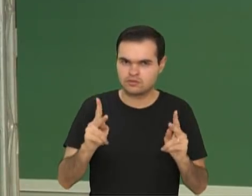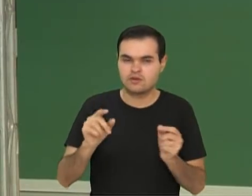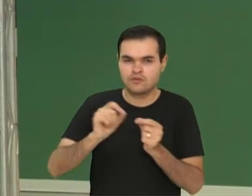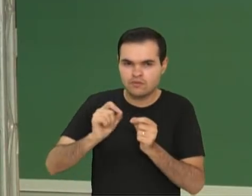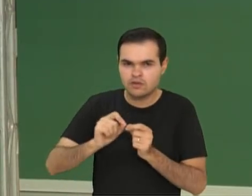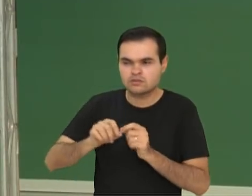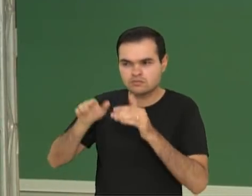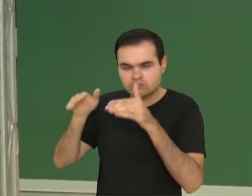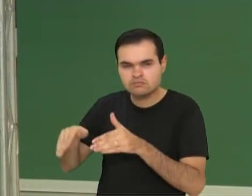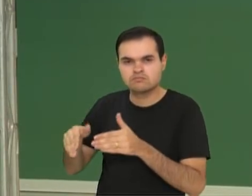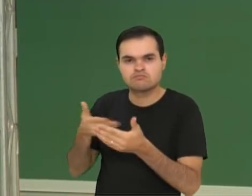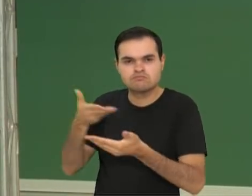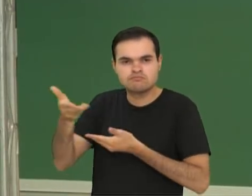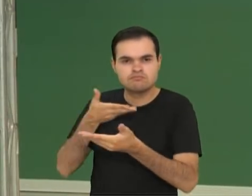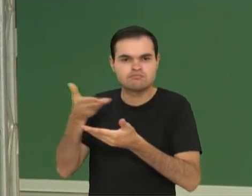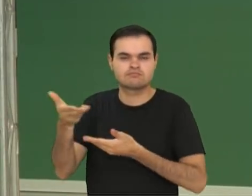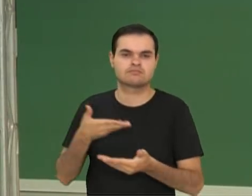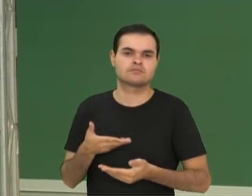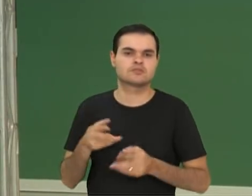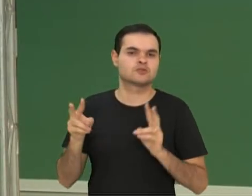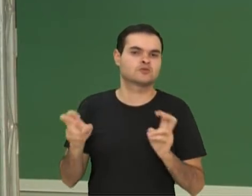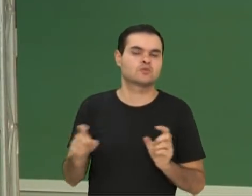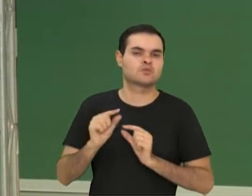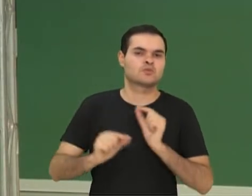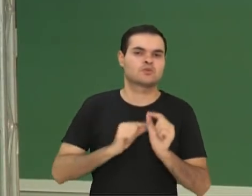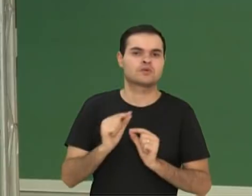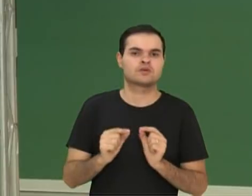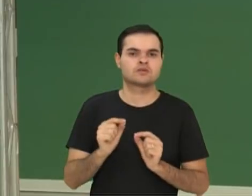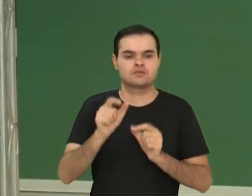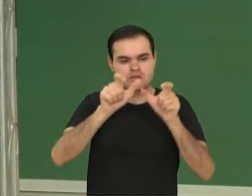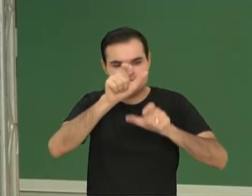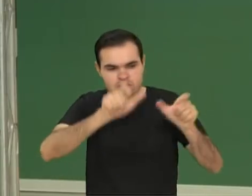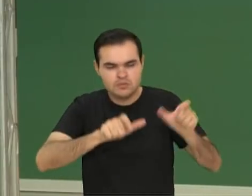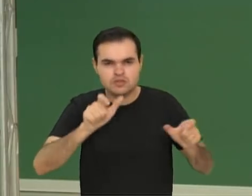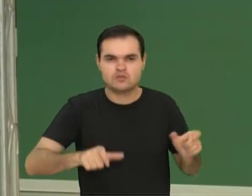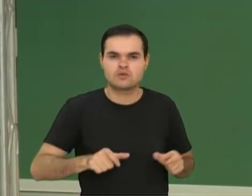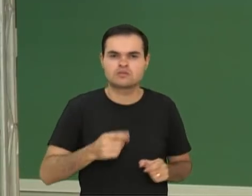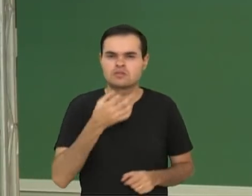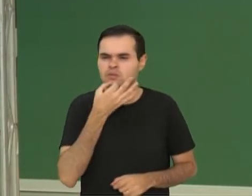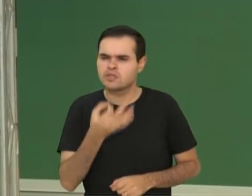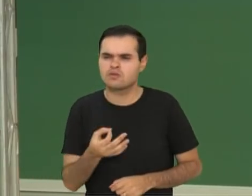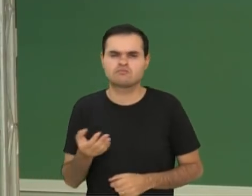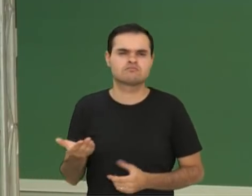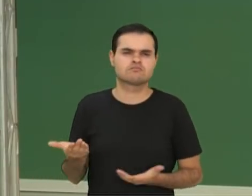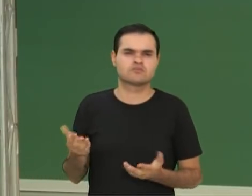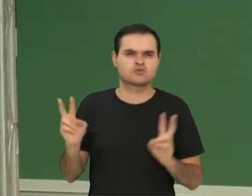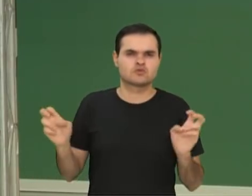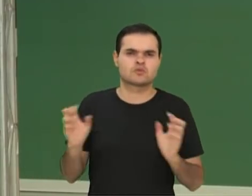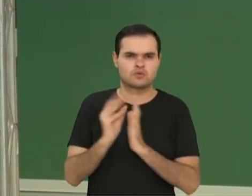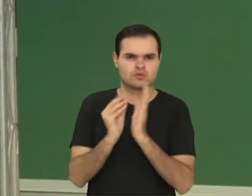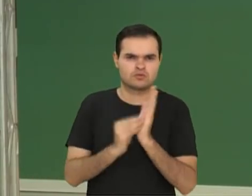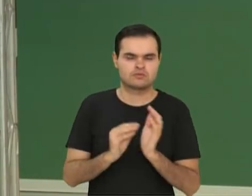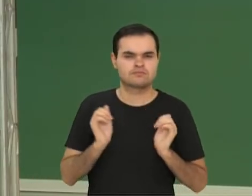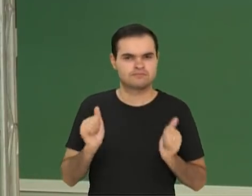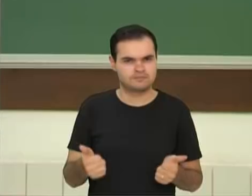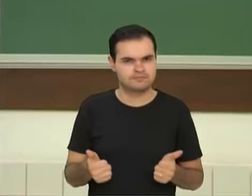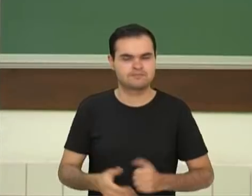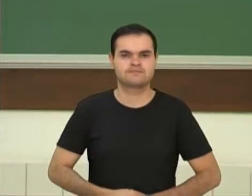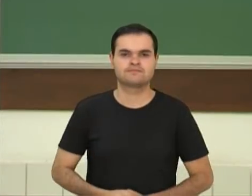esse exercício, faça uma interação lá sobre o que as pessoas da turma acharam sobre esse conteúdo,